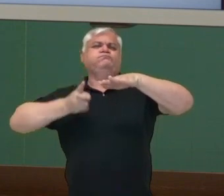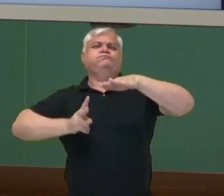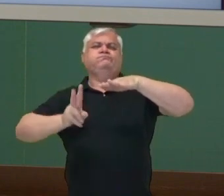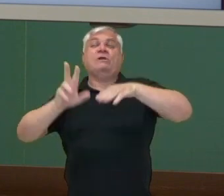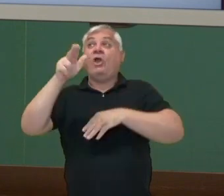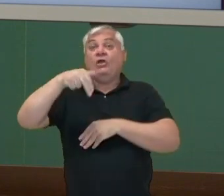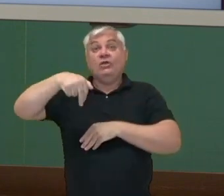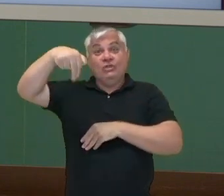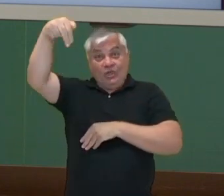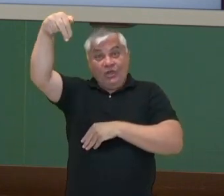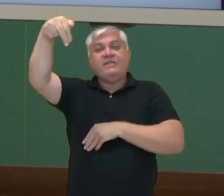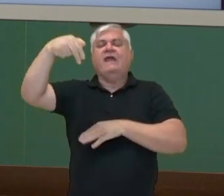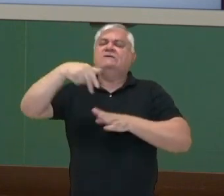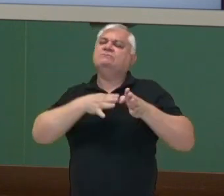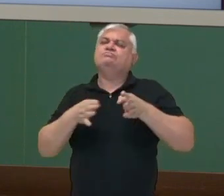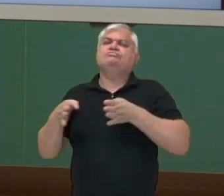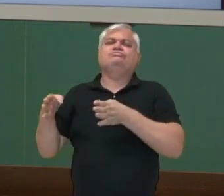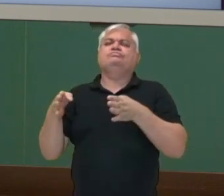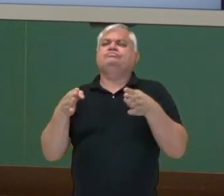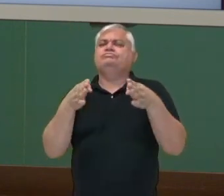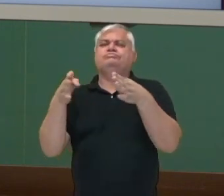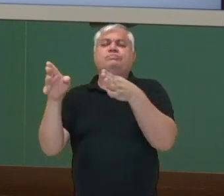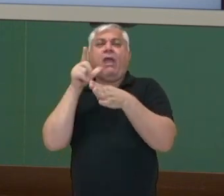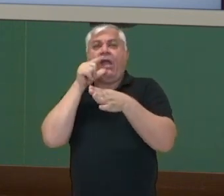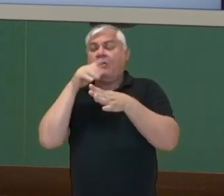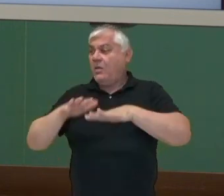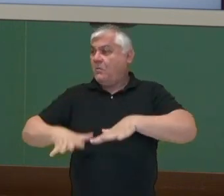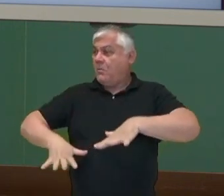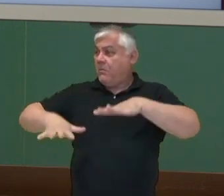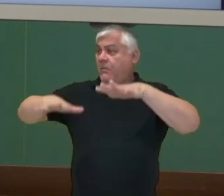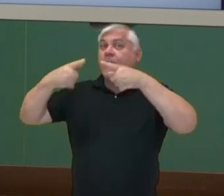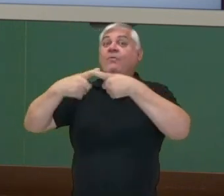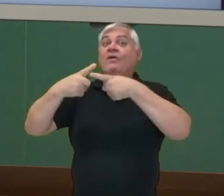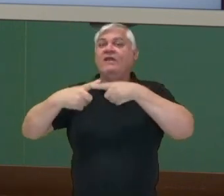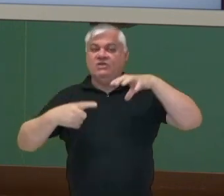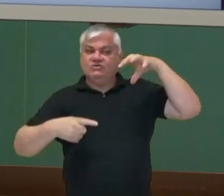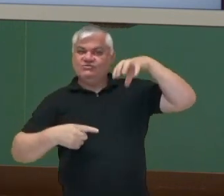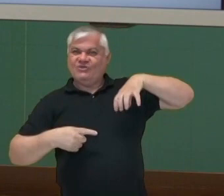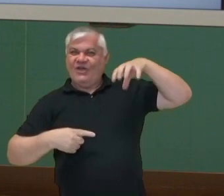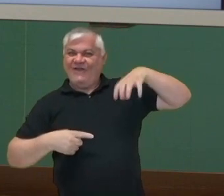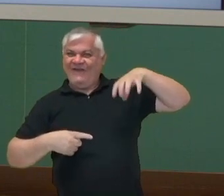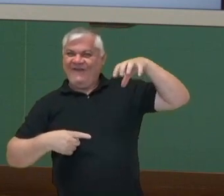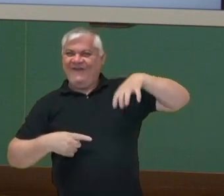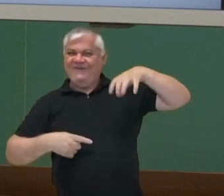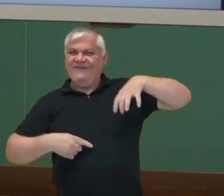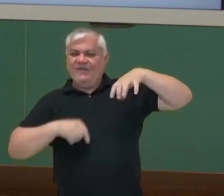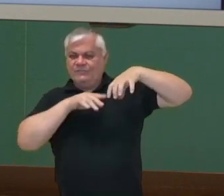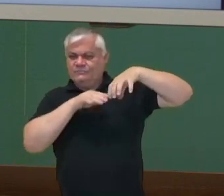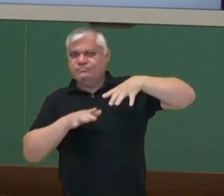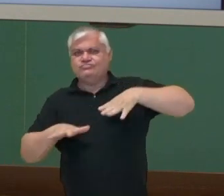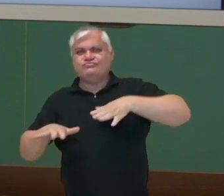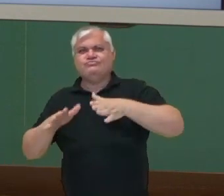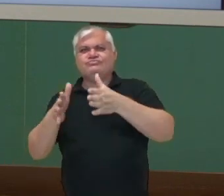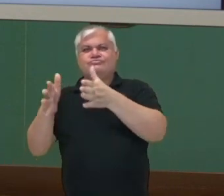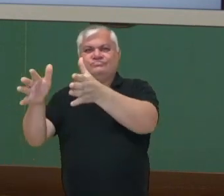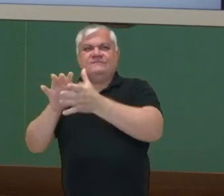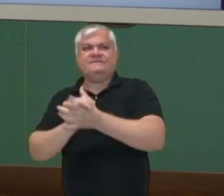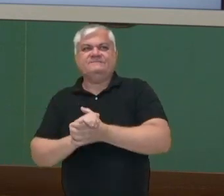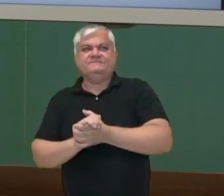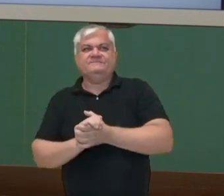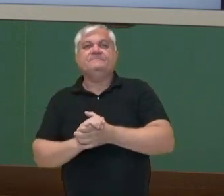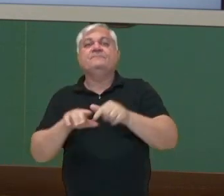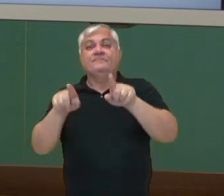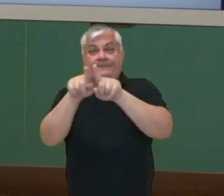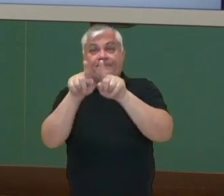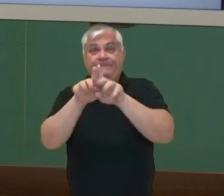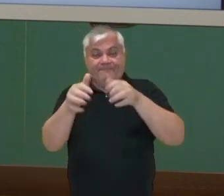aqui são abastecidas pelas chuvas que ocorrem no sudeste. Temos também a bacia do Rio Paraná. Então aqui